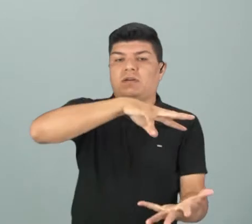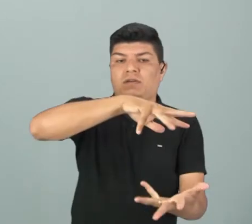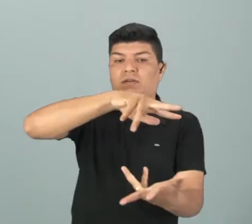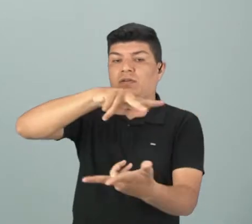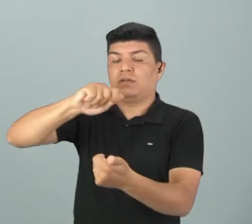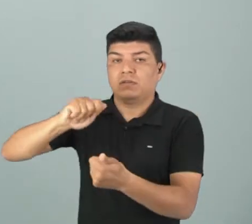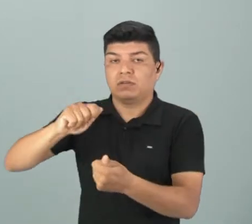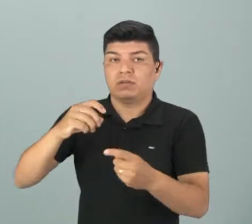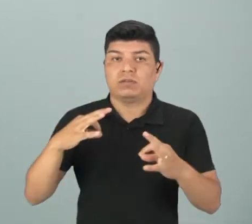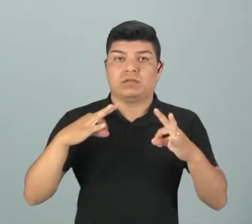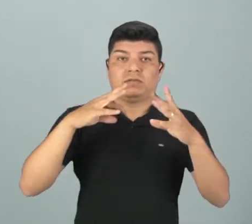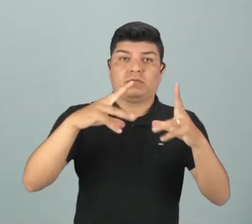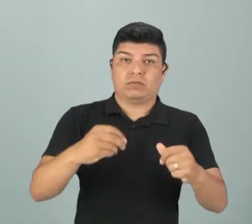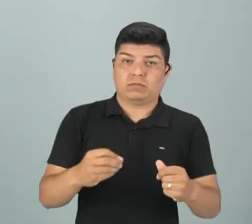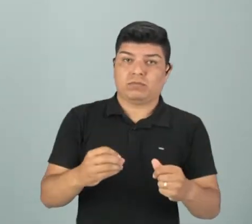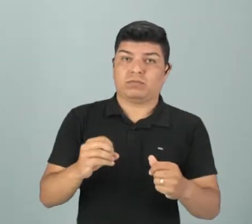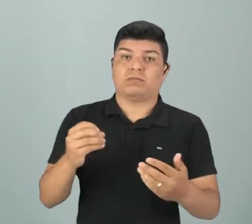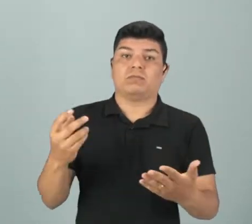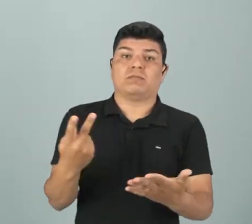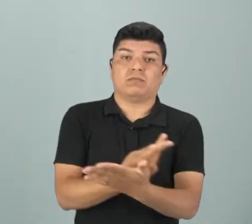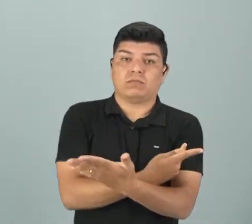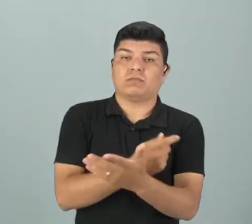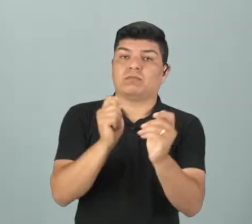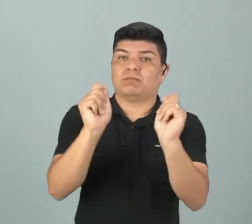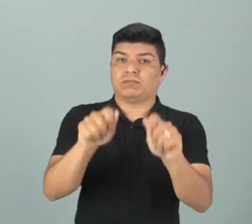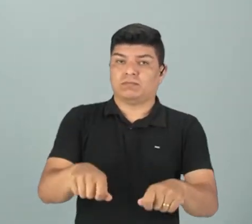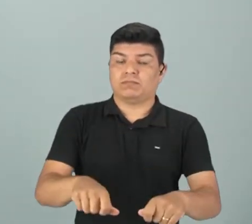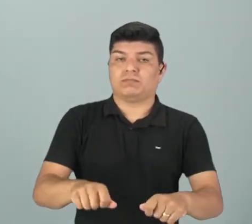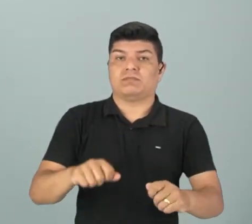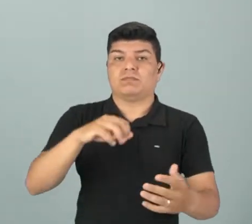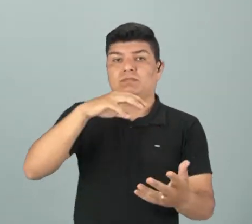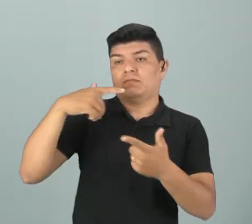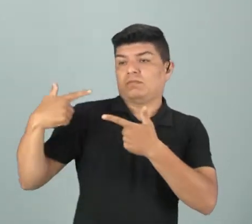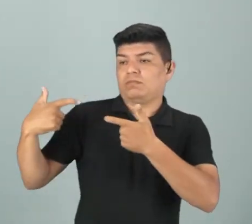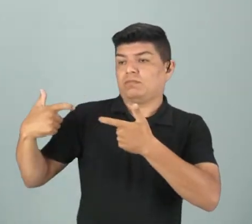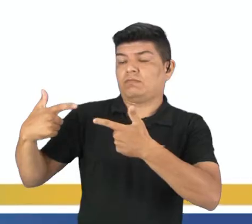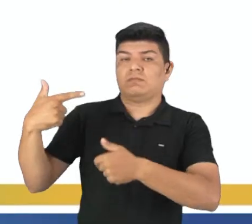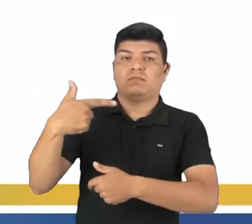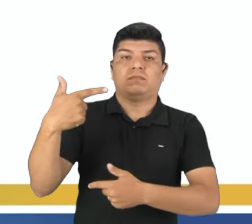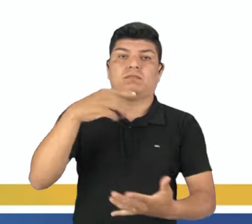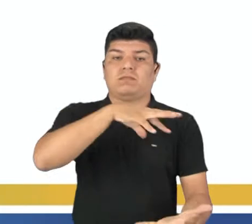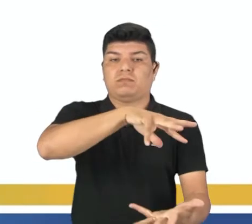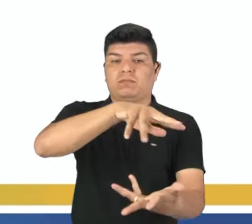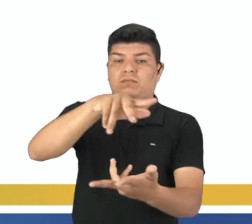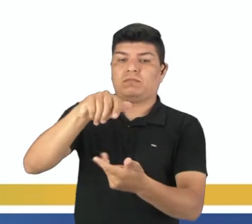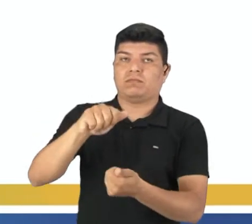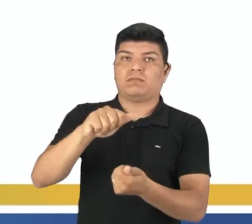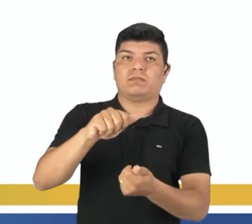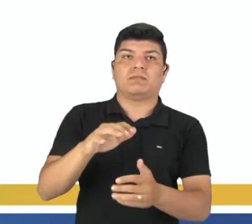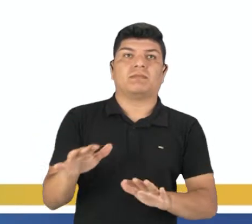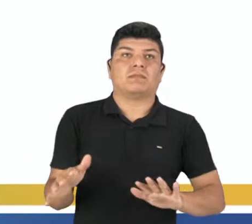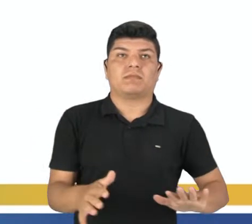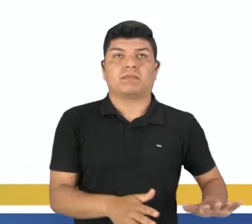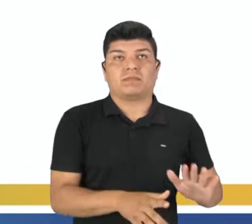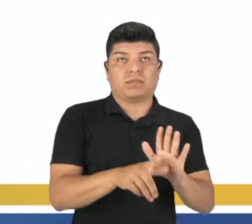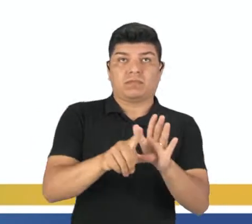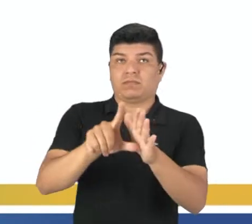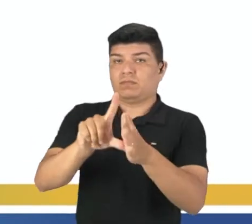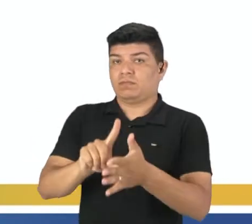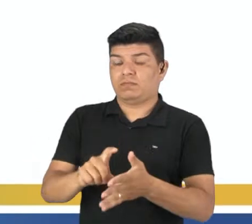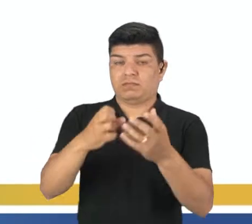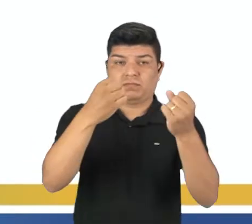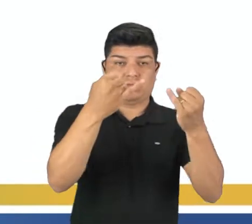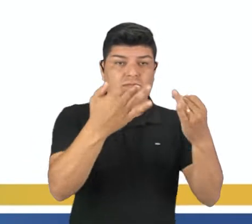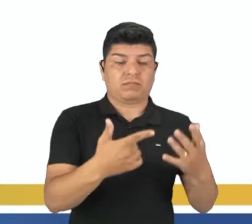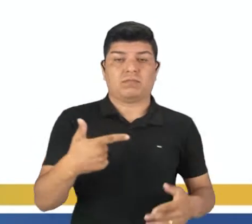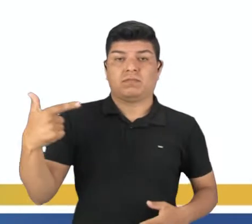levaram para que uma Segunda Guerra Mundial acontecesse. Então observem aí. Antes da gente falar da Segunda Guerra